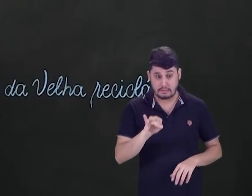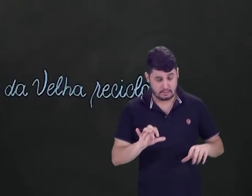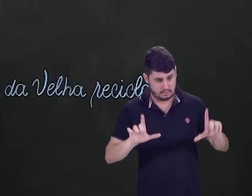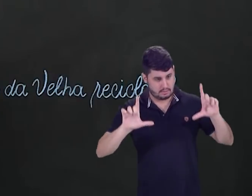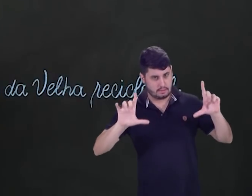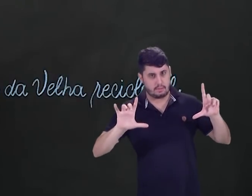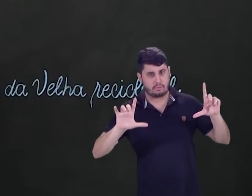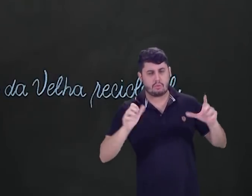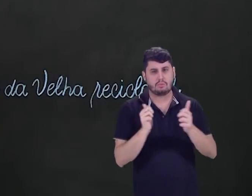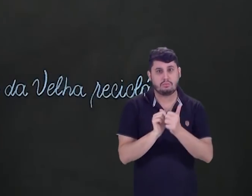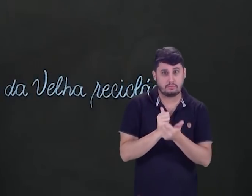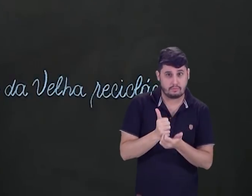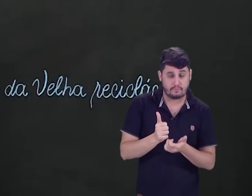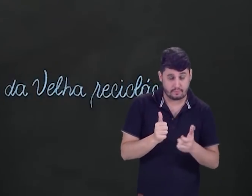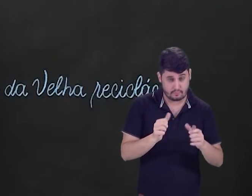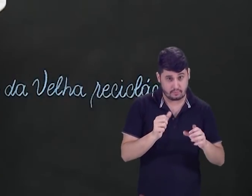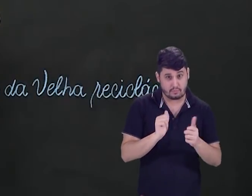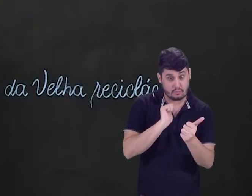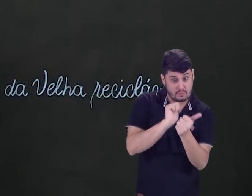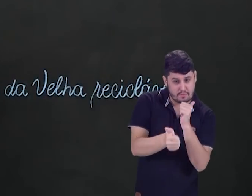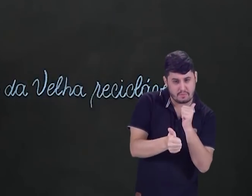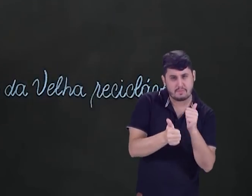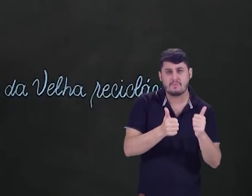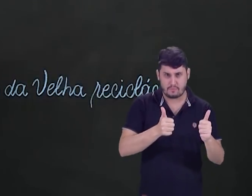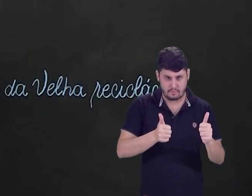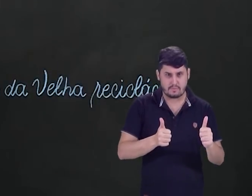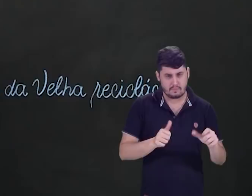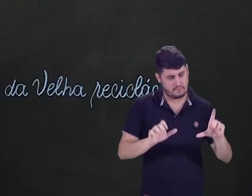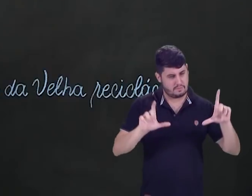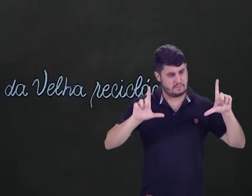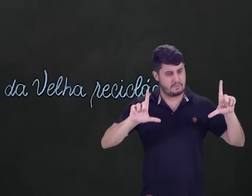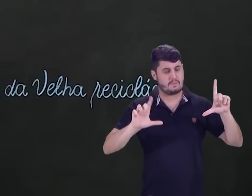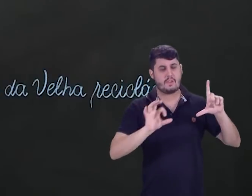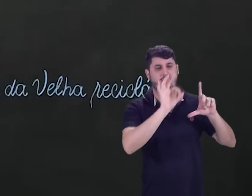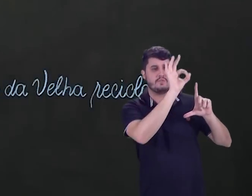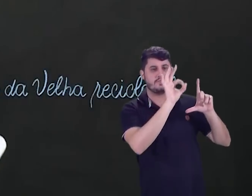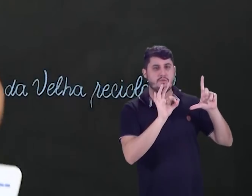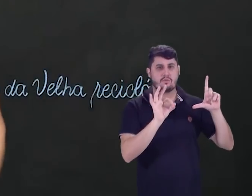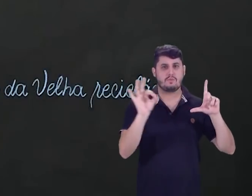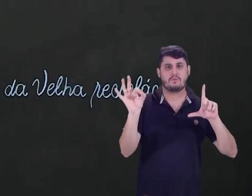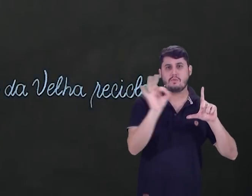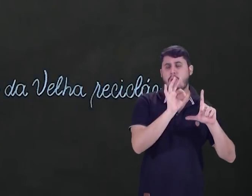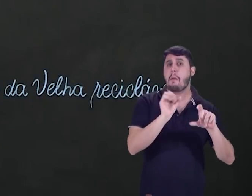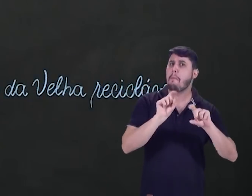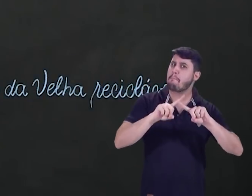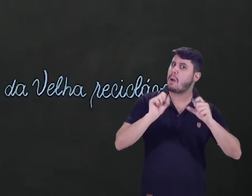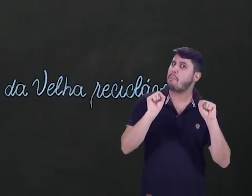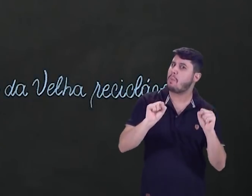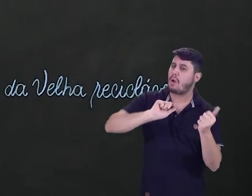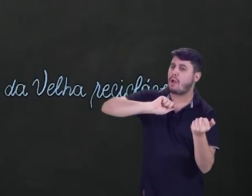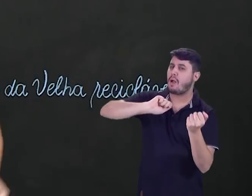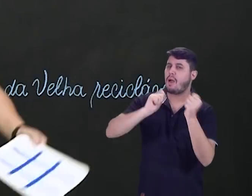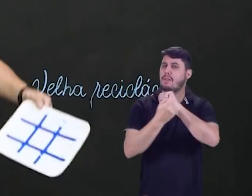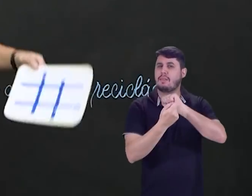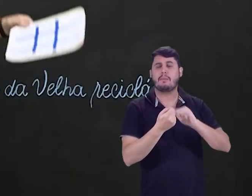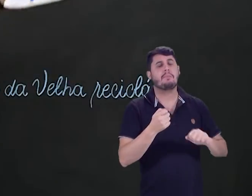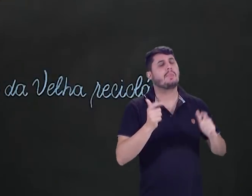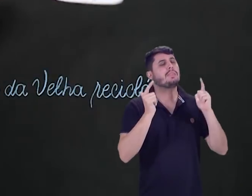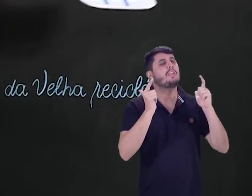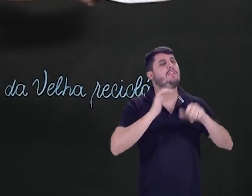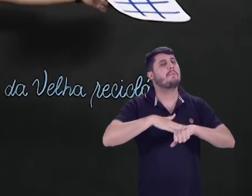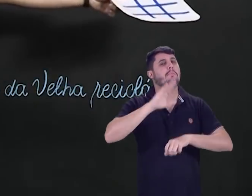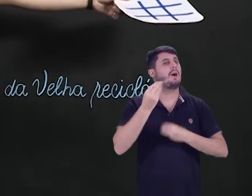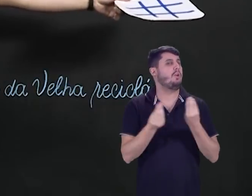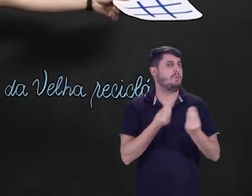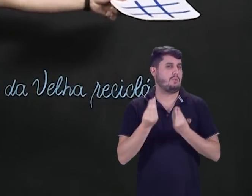Agora, como que eu posso fazer isso de uma maneira mais divertida? Eu posso pegar e colocar essa bandeja em